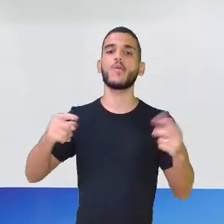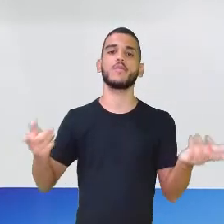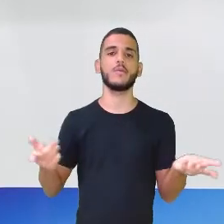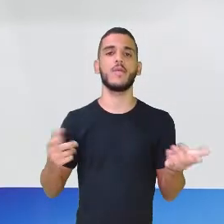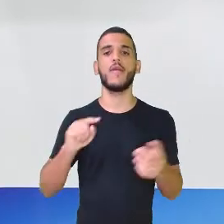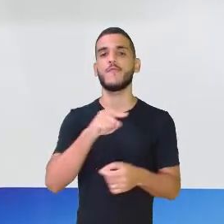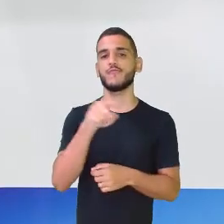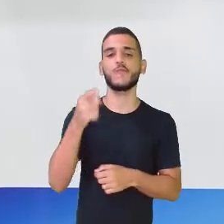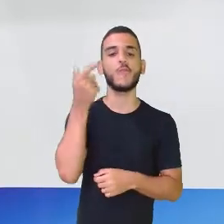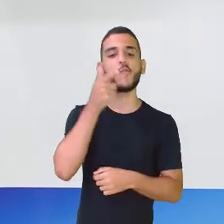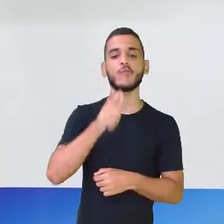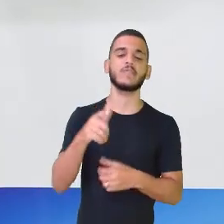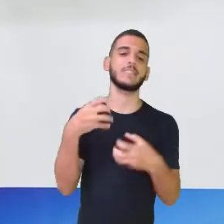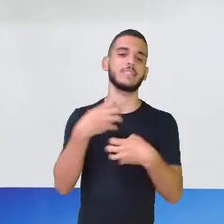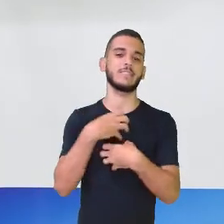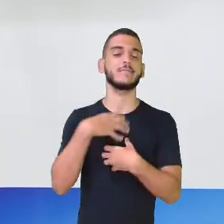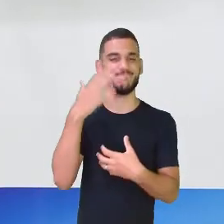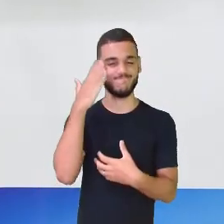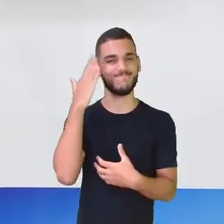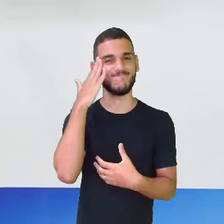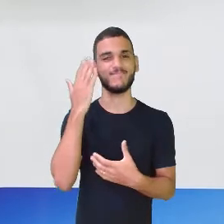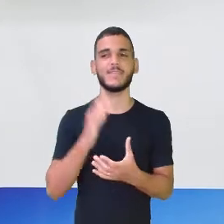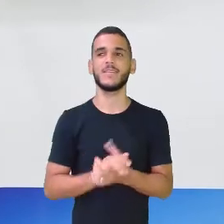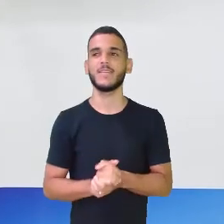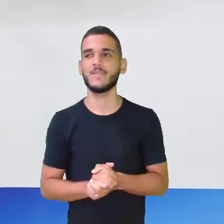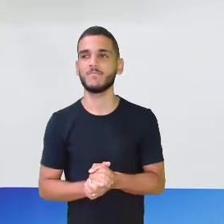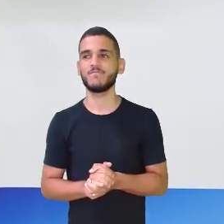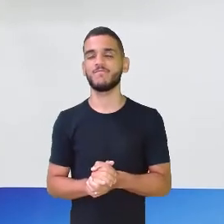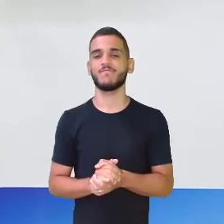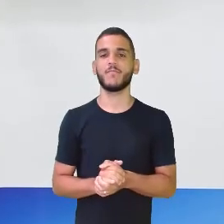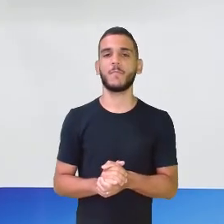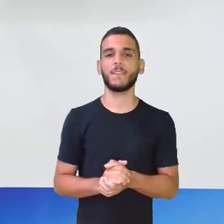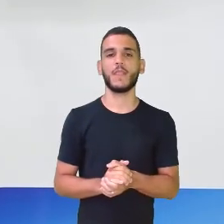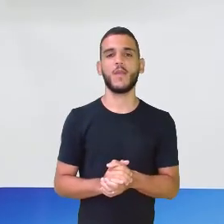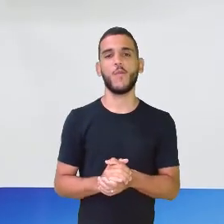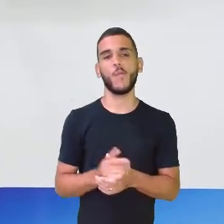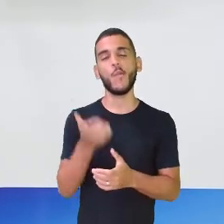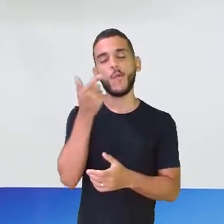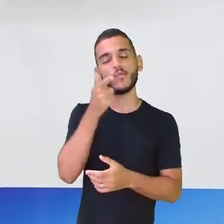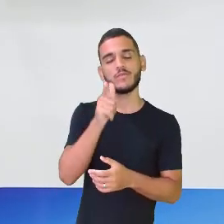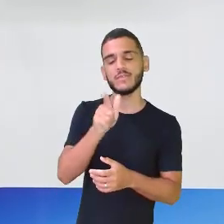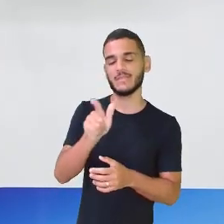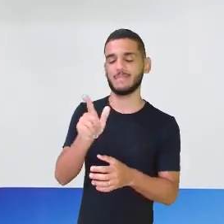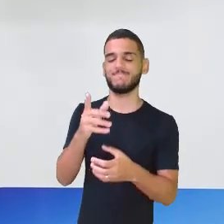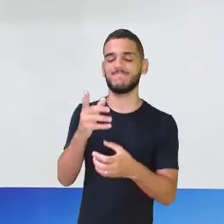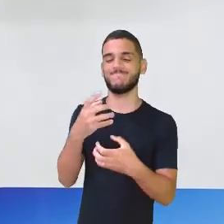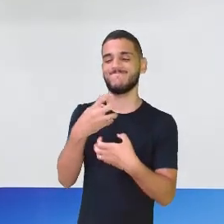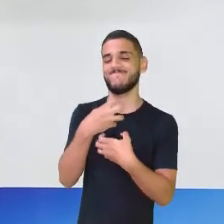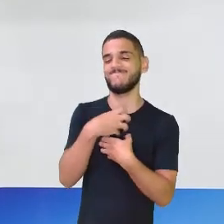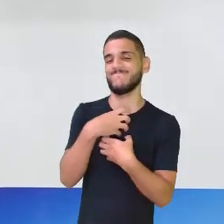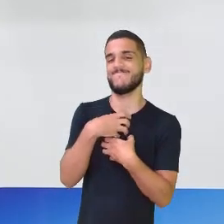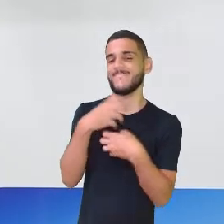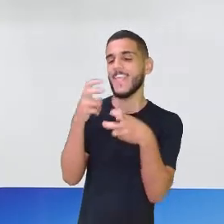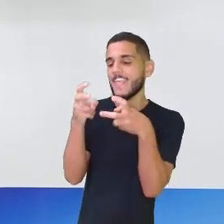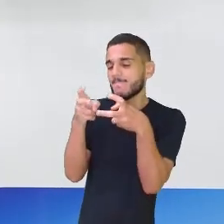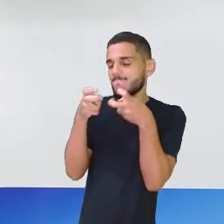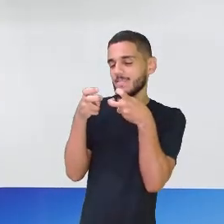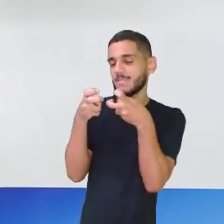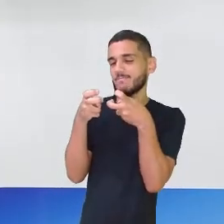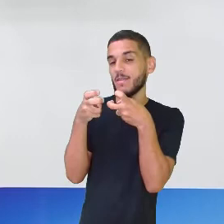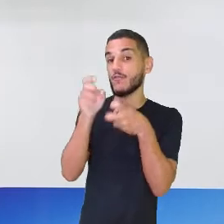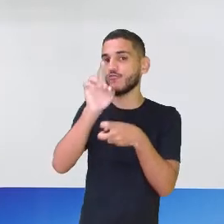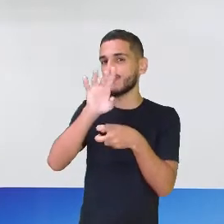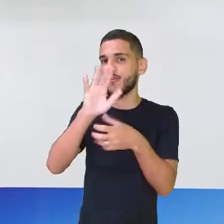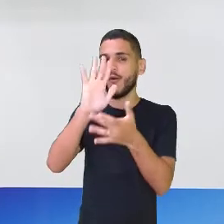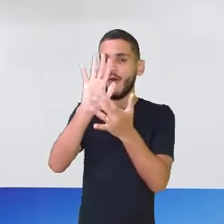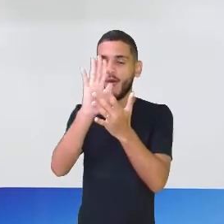é enrugada, se é áspera, se é fina, tudo com o nosso tato. Desde pequenininho que